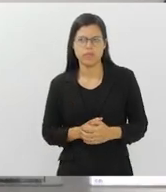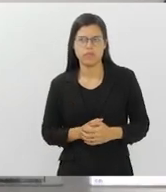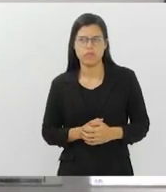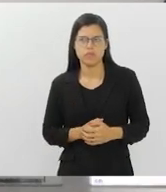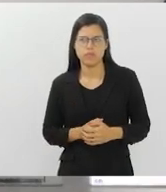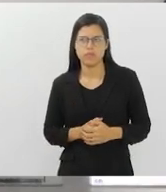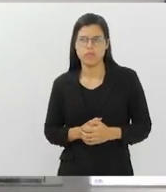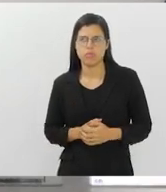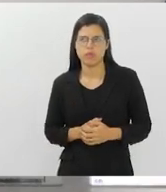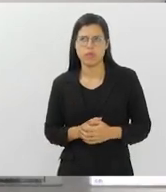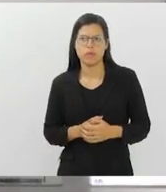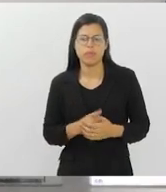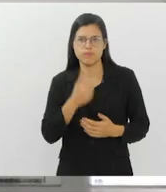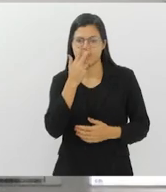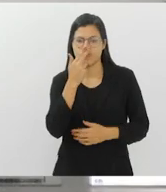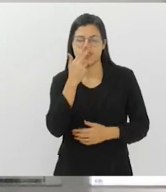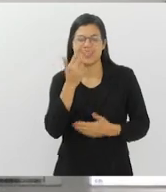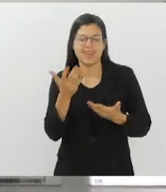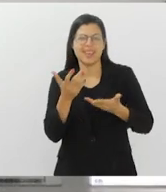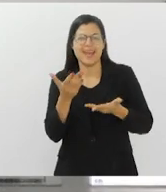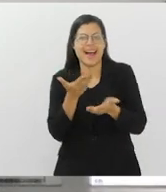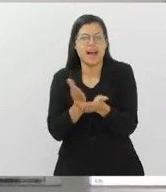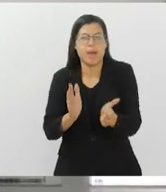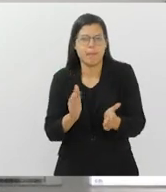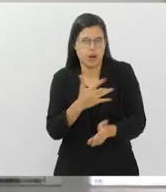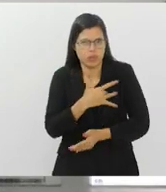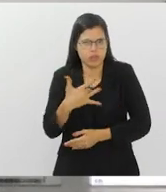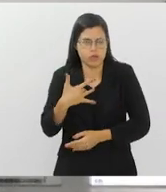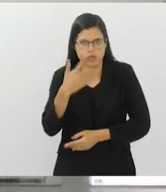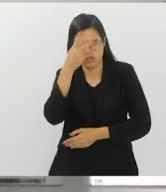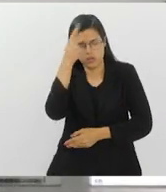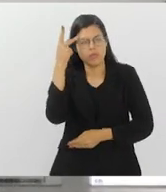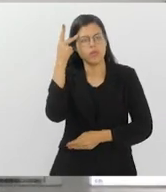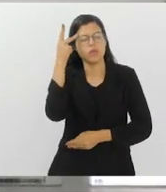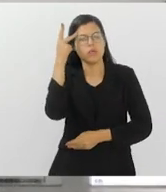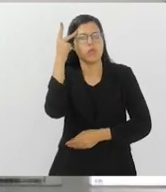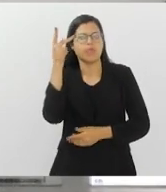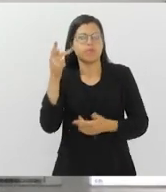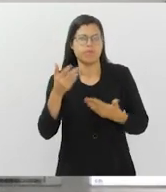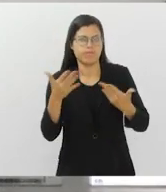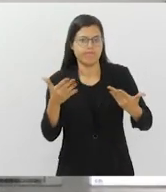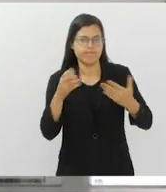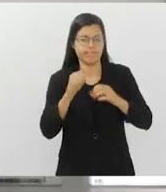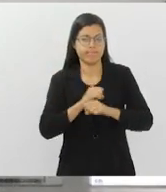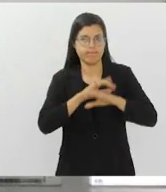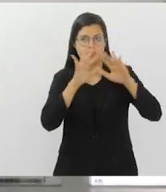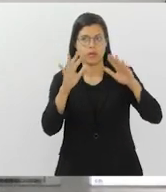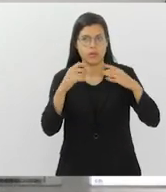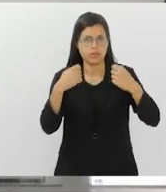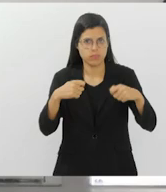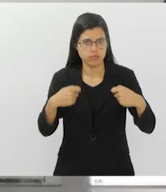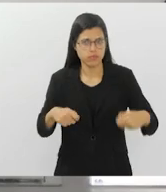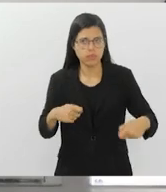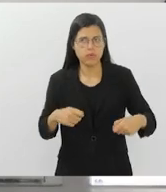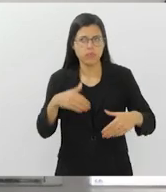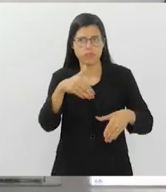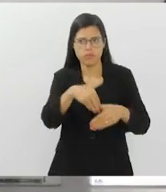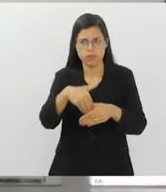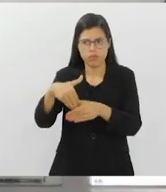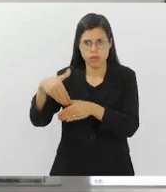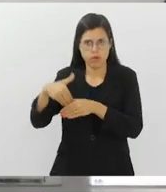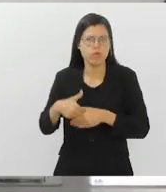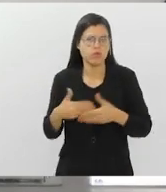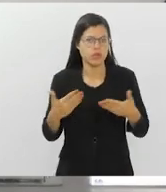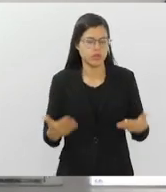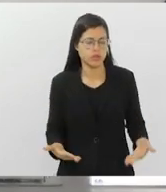acabar com a saúde das pessoas. Então, deixando assim, de uma forma bem clara, eu preciso colocar isso em votação. E